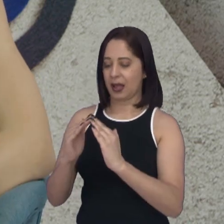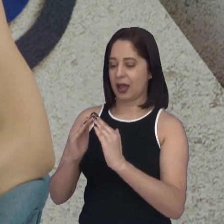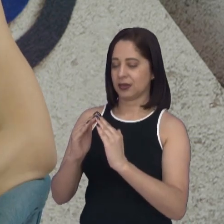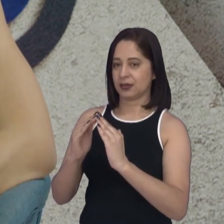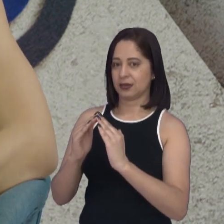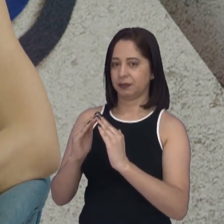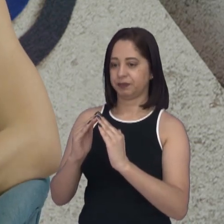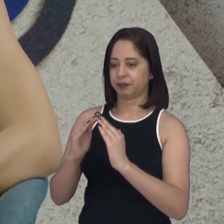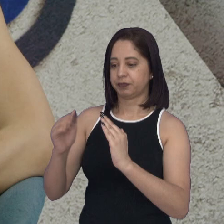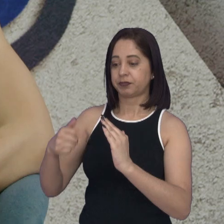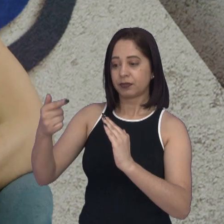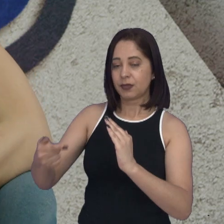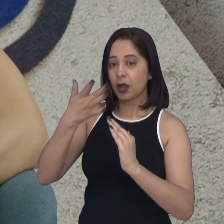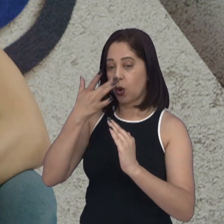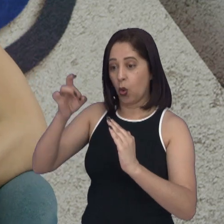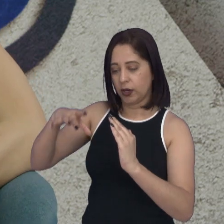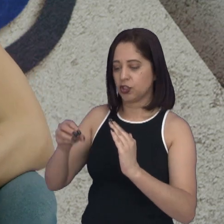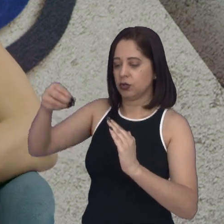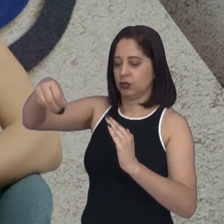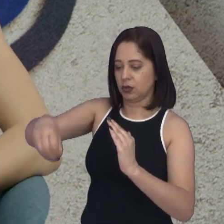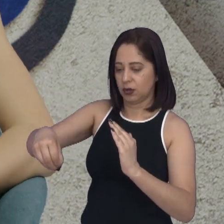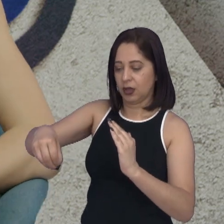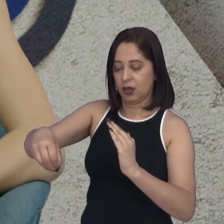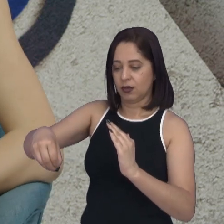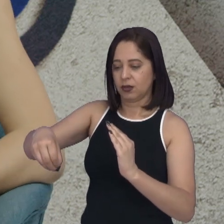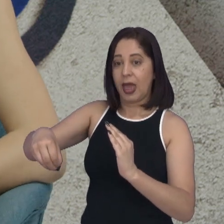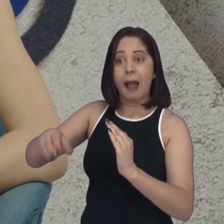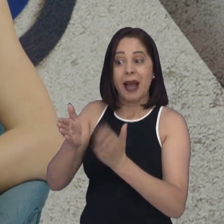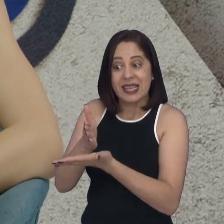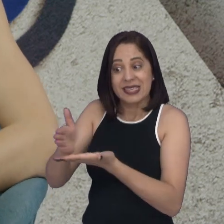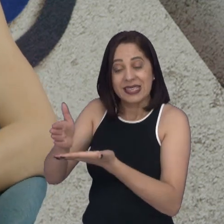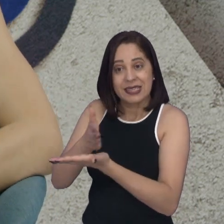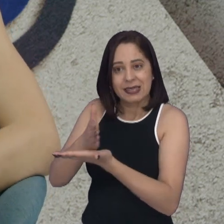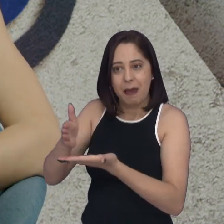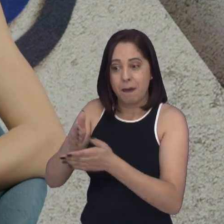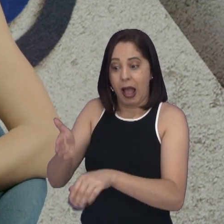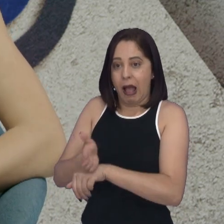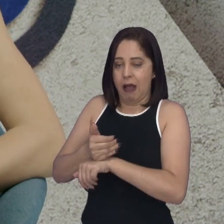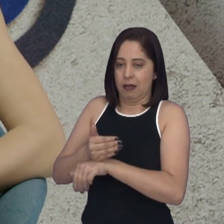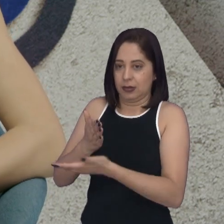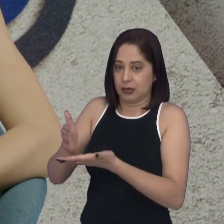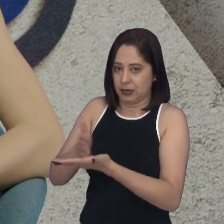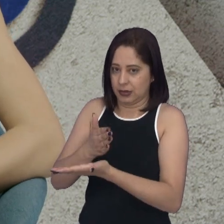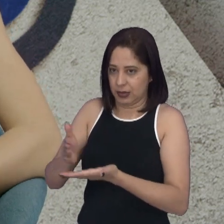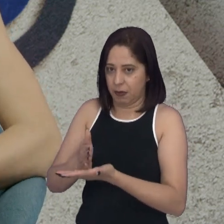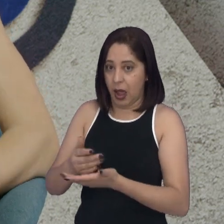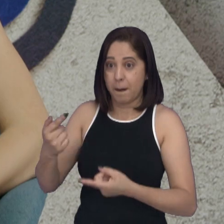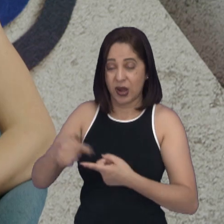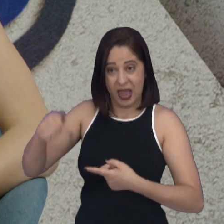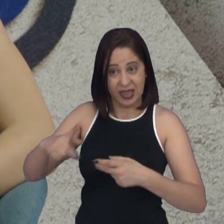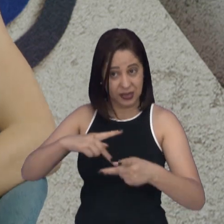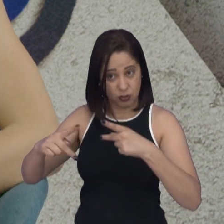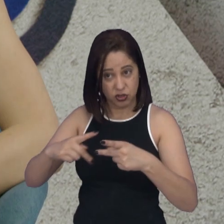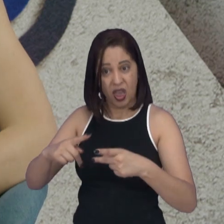resíduos recicláveis no dia da coleta seletiva, né? Já que a gente vive numa cidade em que a gente pode usufruir da coleta seletiva, por que